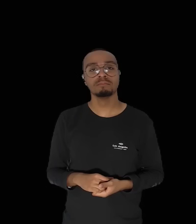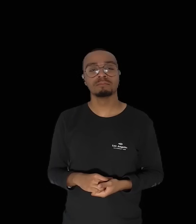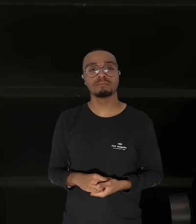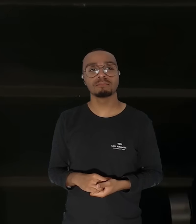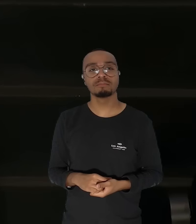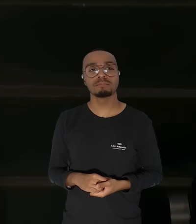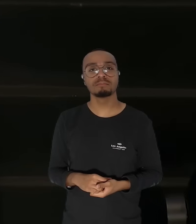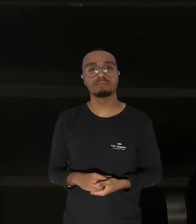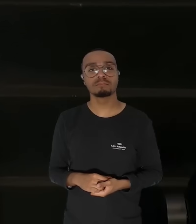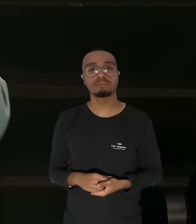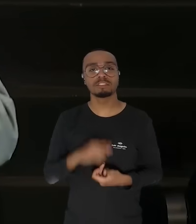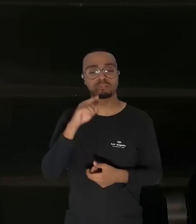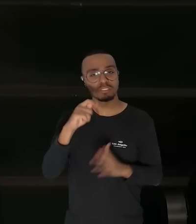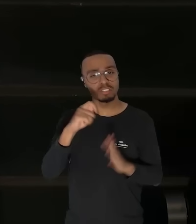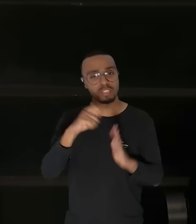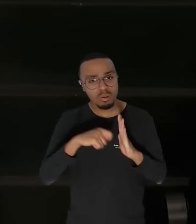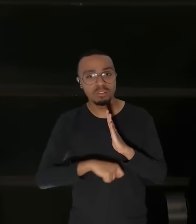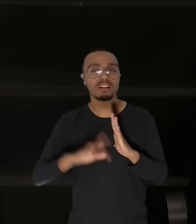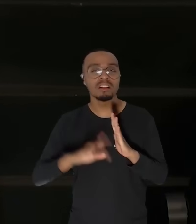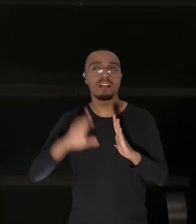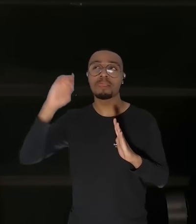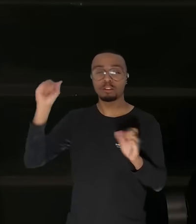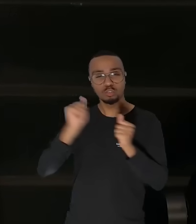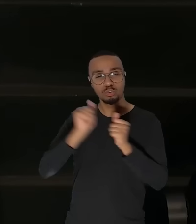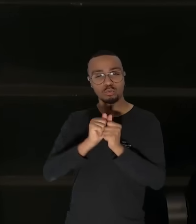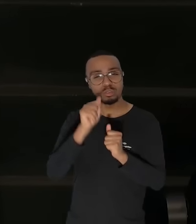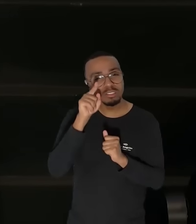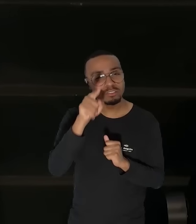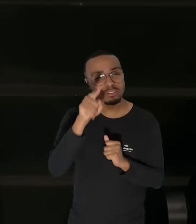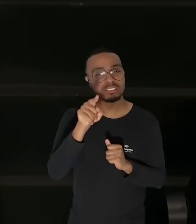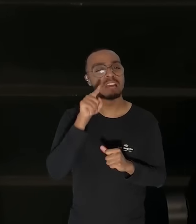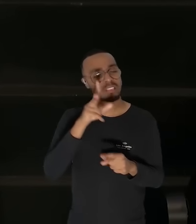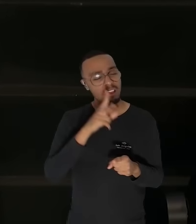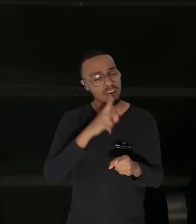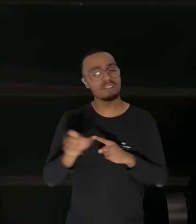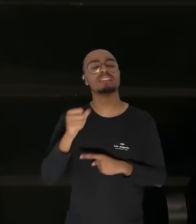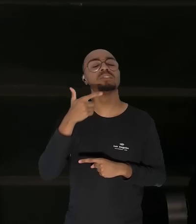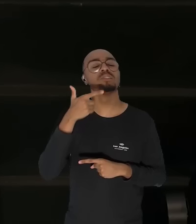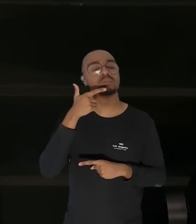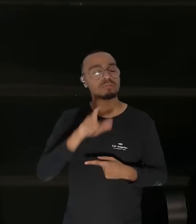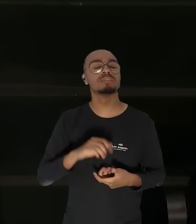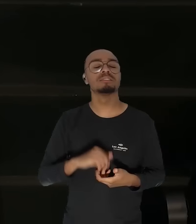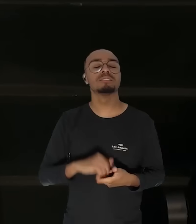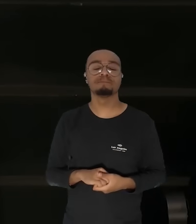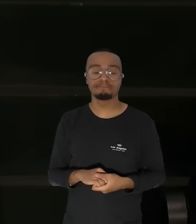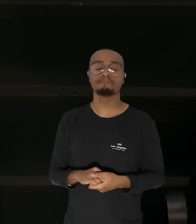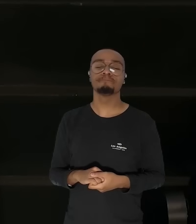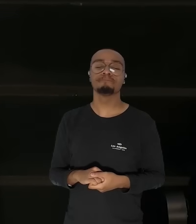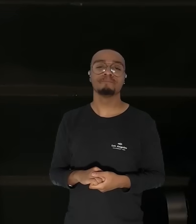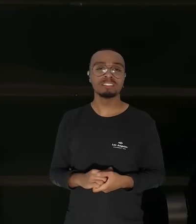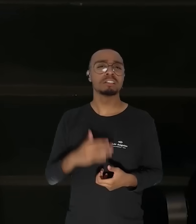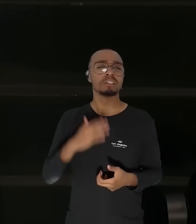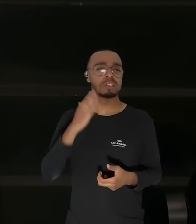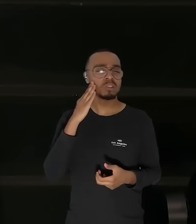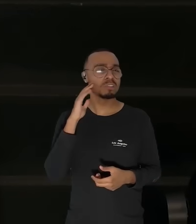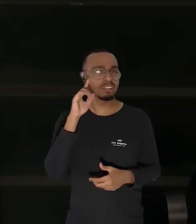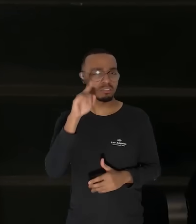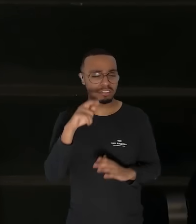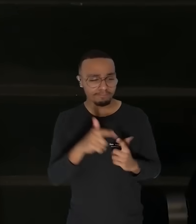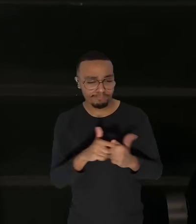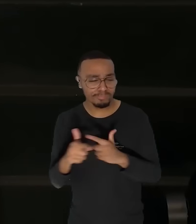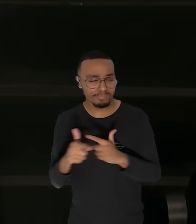Vença essa tempestade. E eu sei que algumas tempestades em segredo são